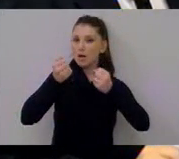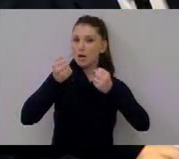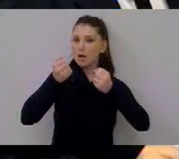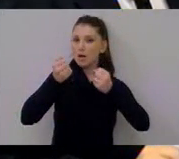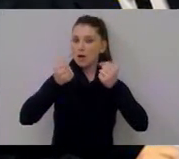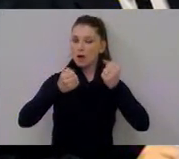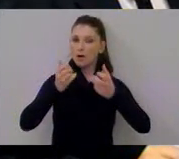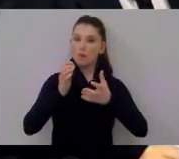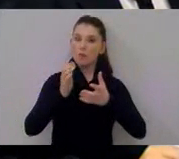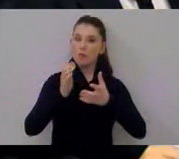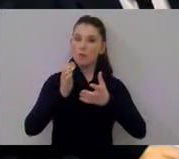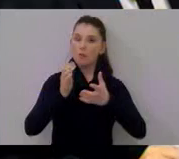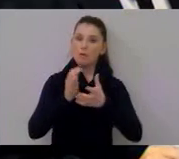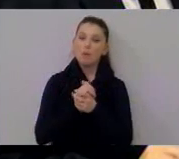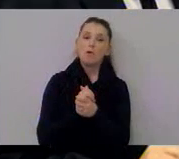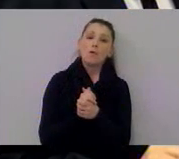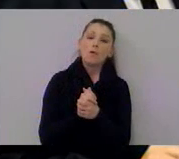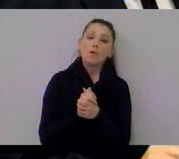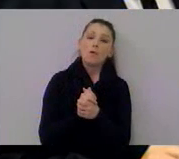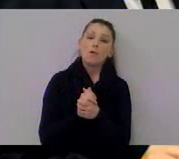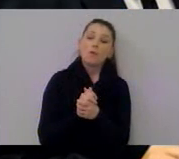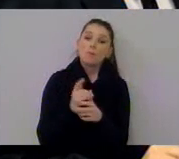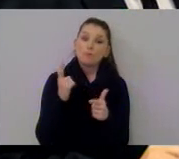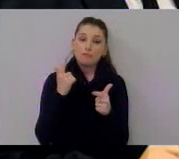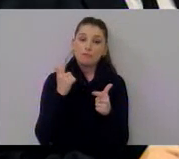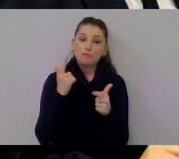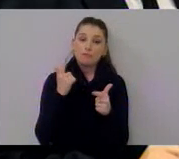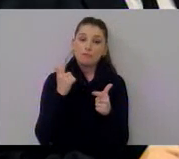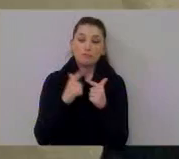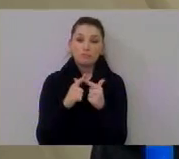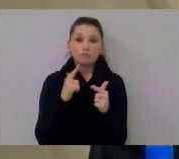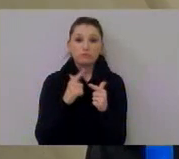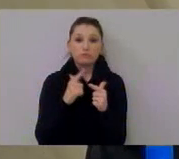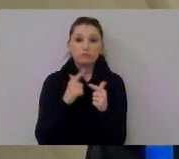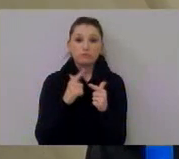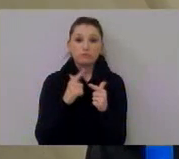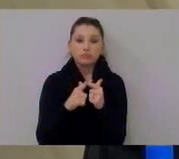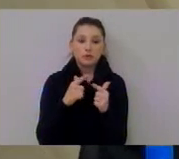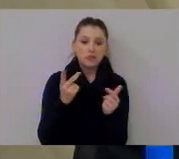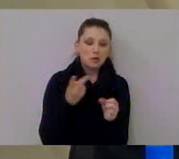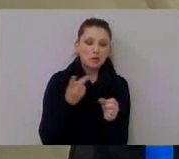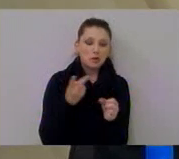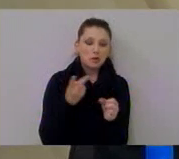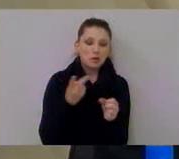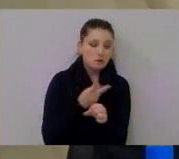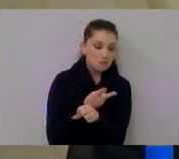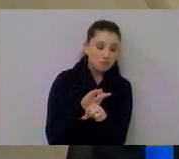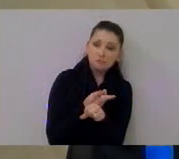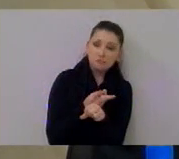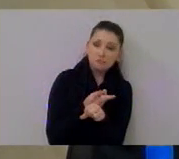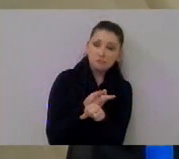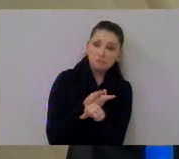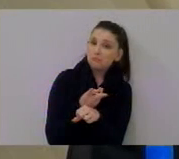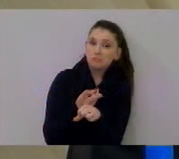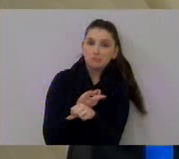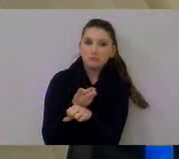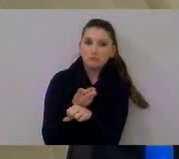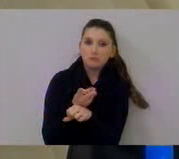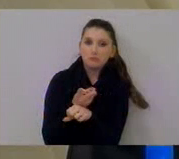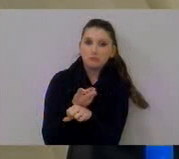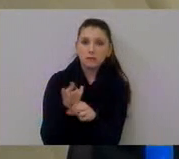bem como a posterior fiscalização na rua